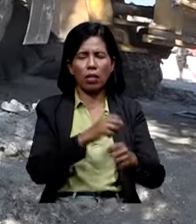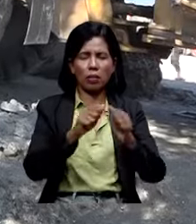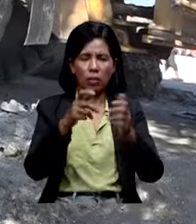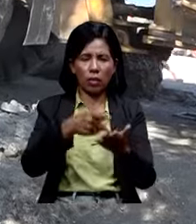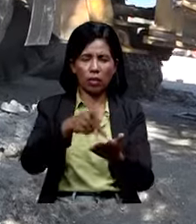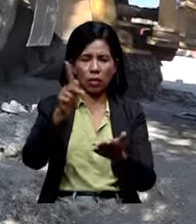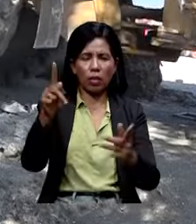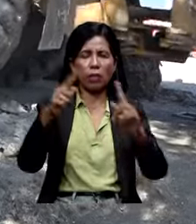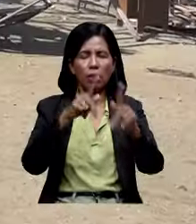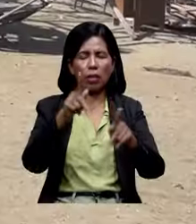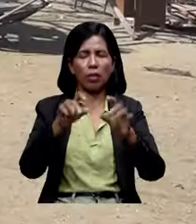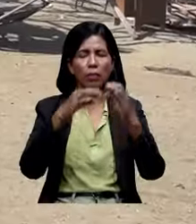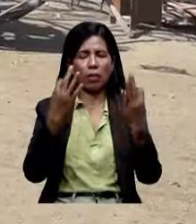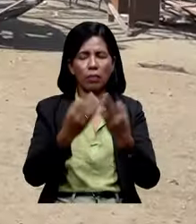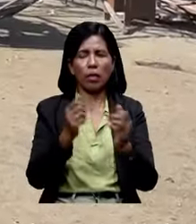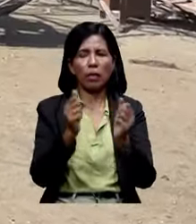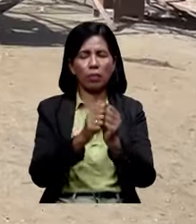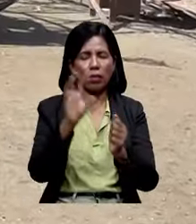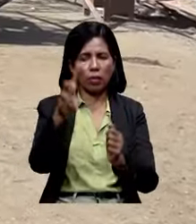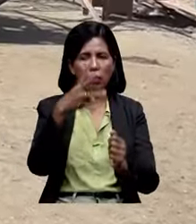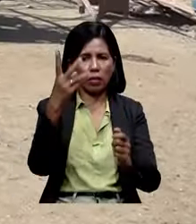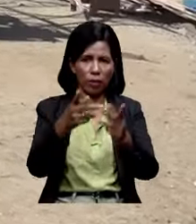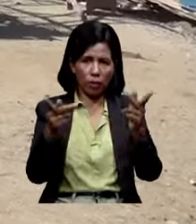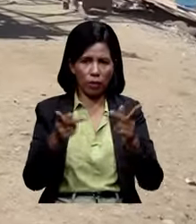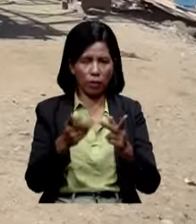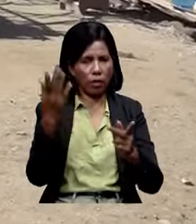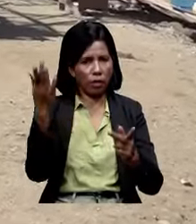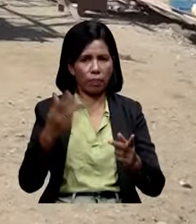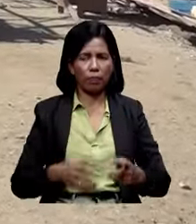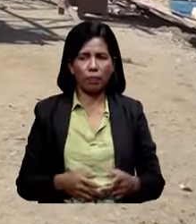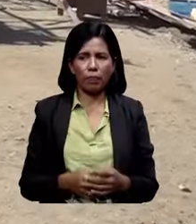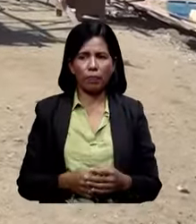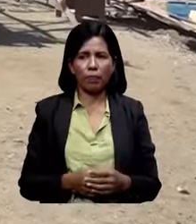administrativa ba comunidade uma kain sanuru resinen e a faten refere equipa cobertura GMN.